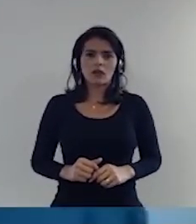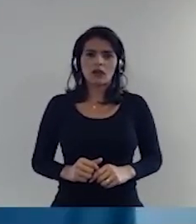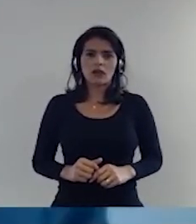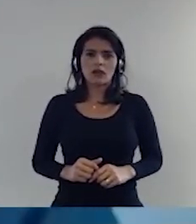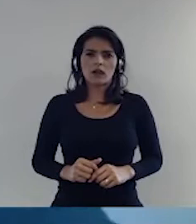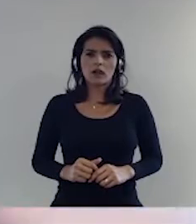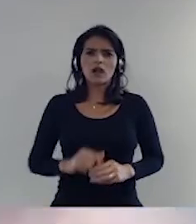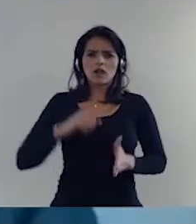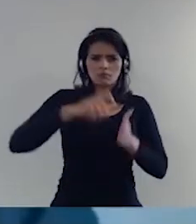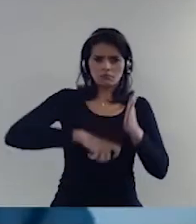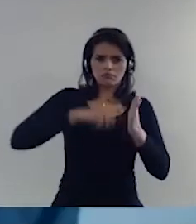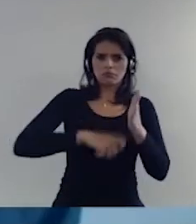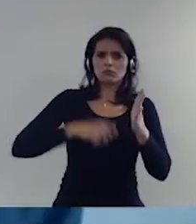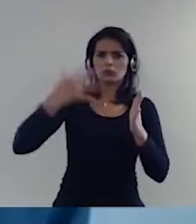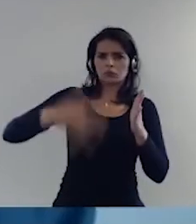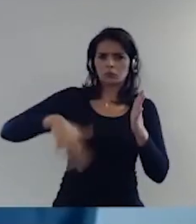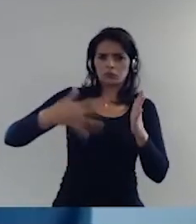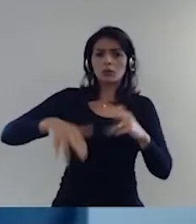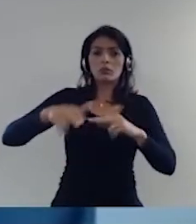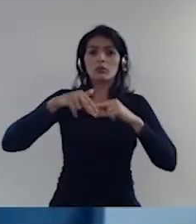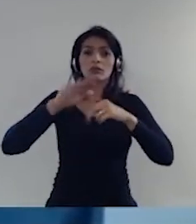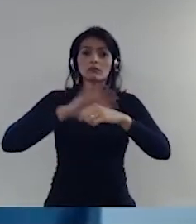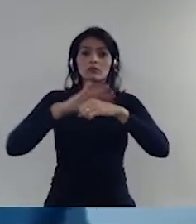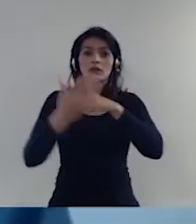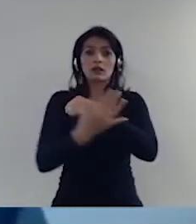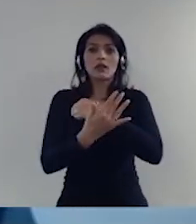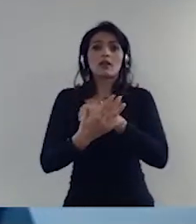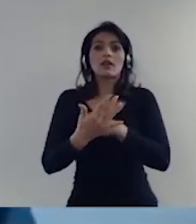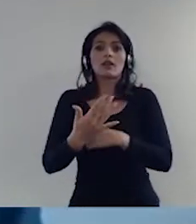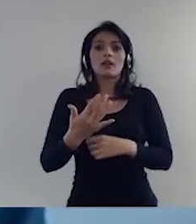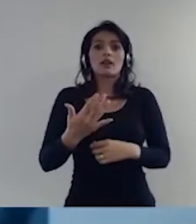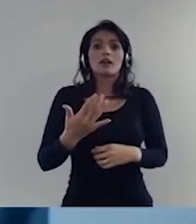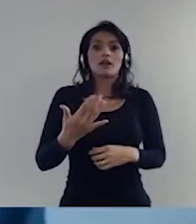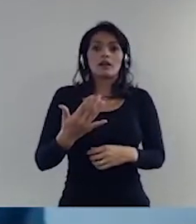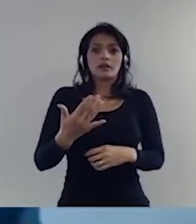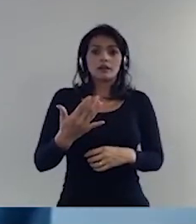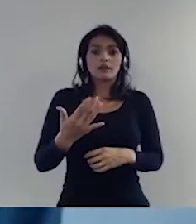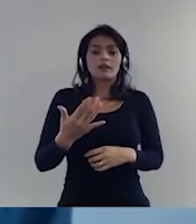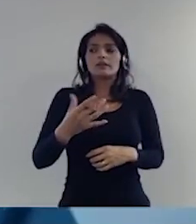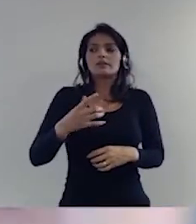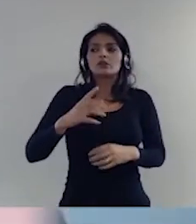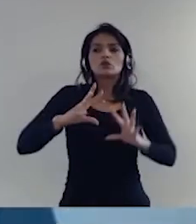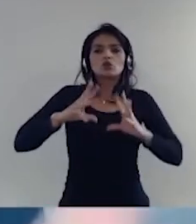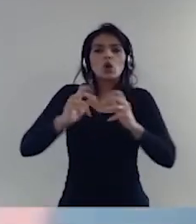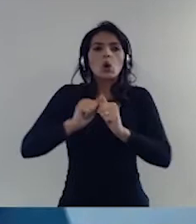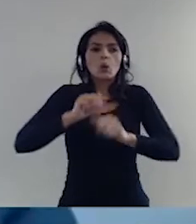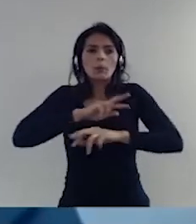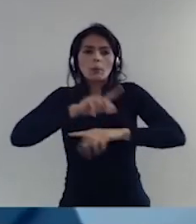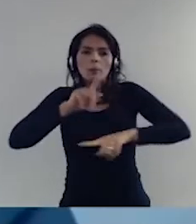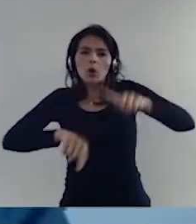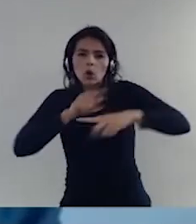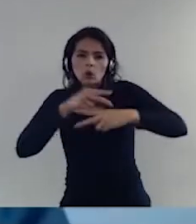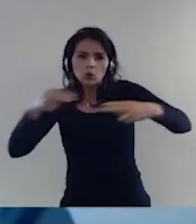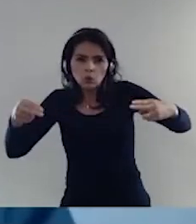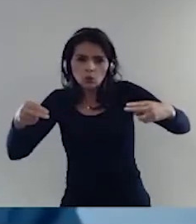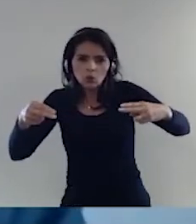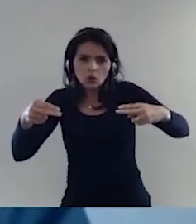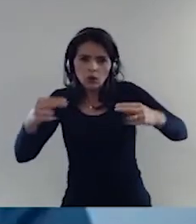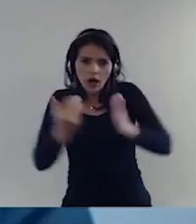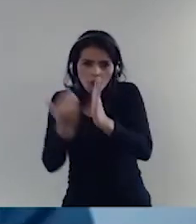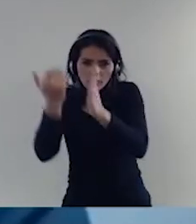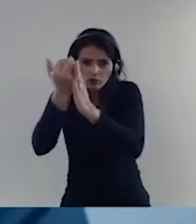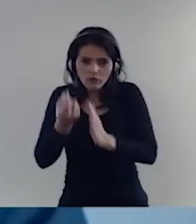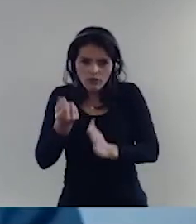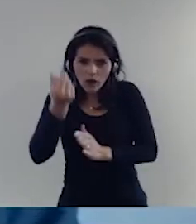excessivamente onerosos por força da pandemia, o que não ocorreu em relação a todos os produtos. Pelo contrário, alguns até baratearam de